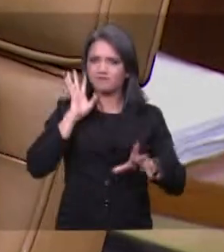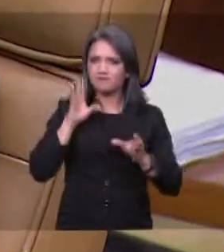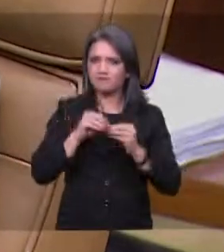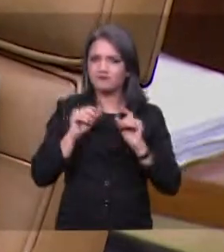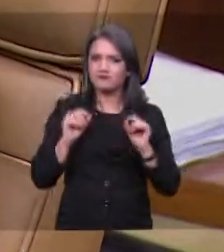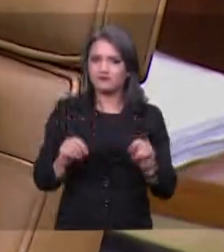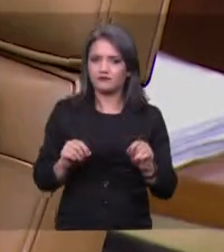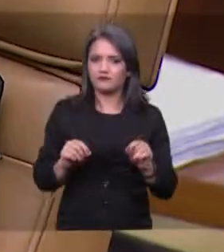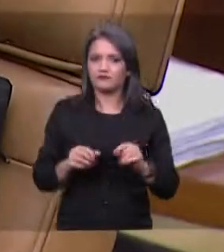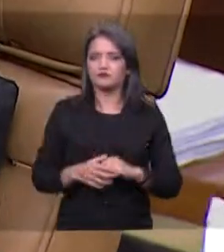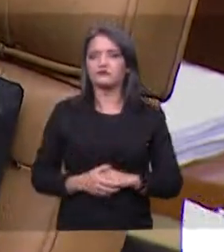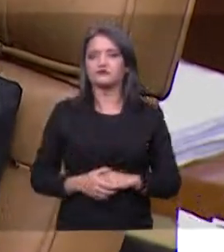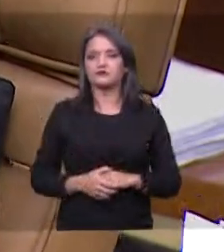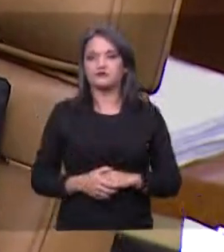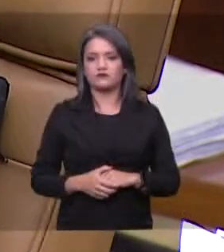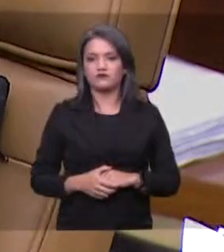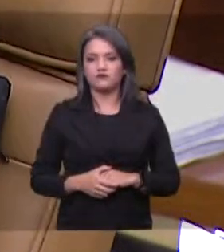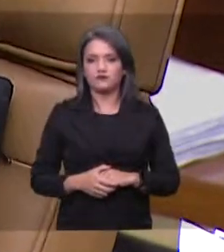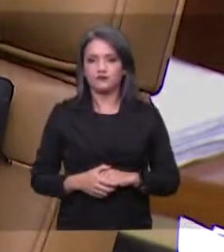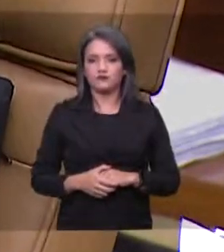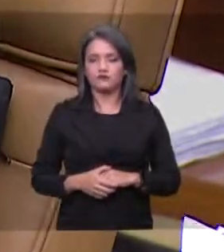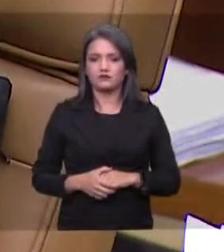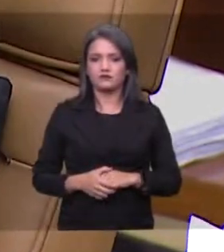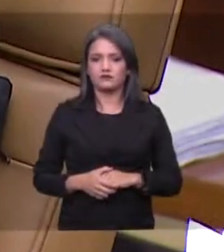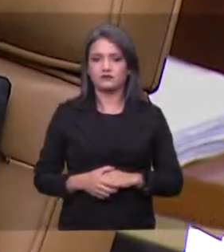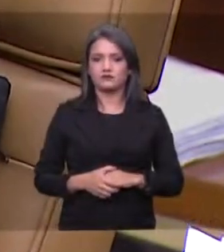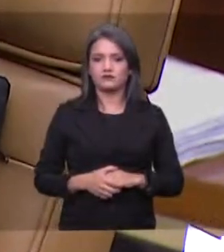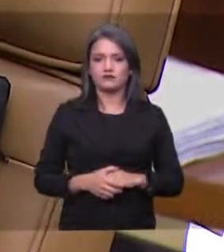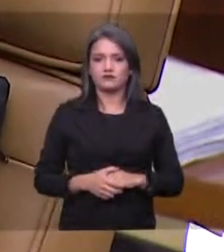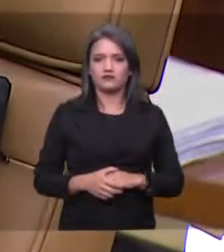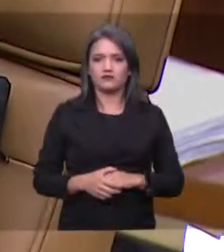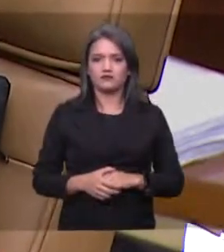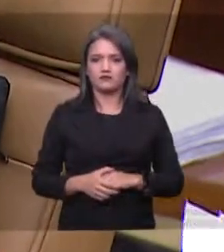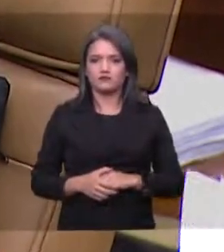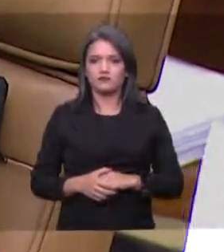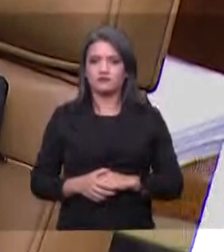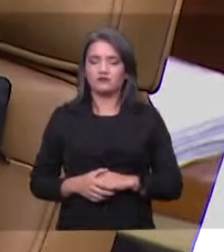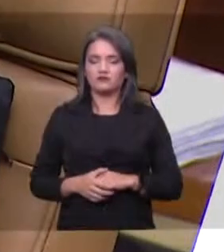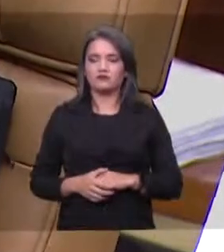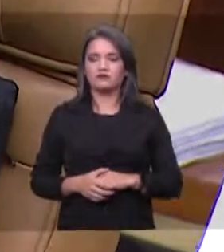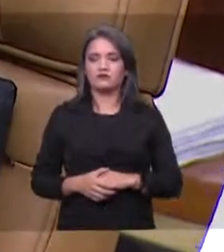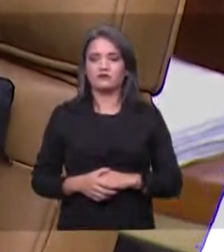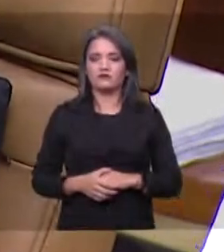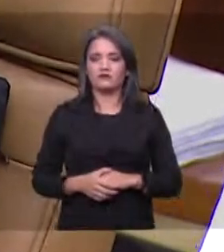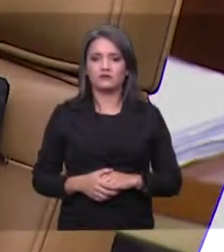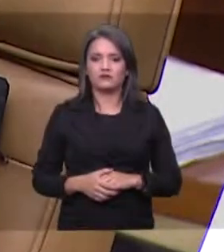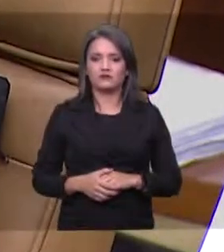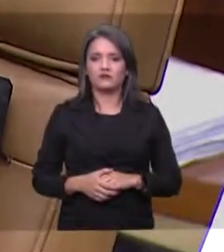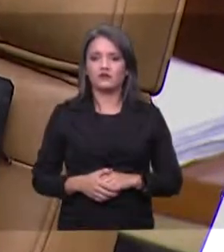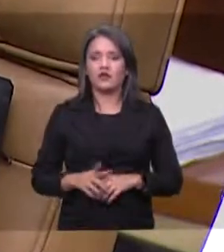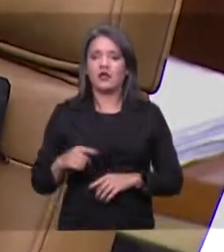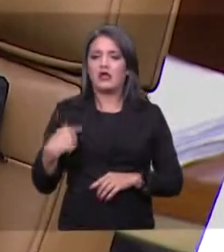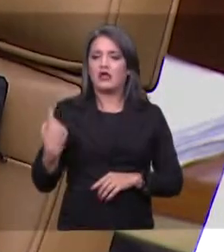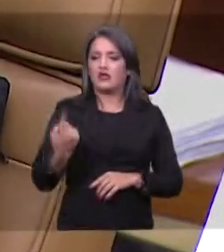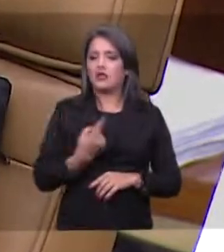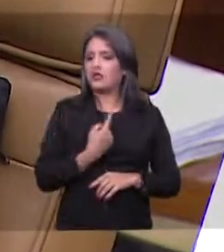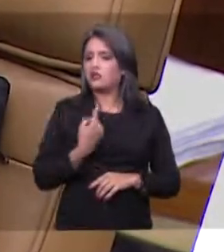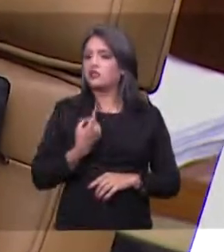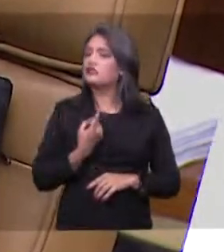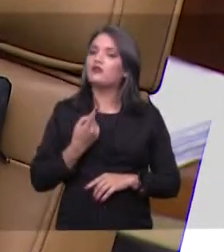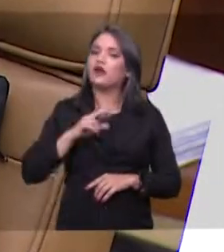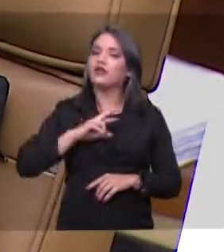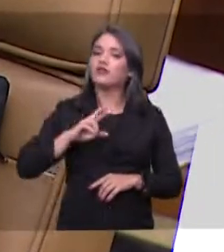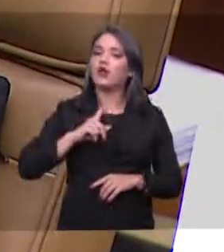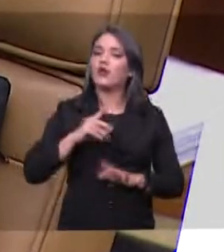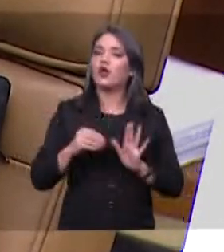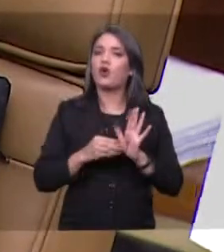estaria interditada a nossa jurisdição no sentido de criar outros crimes que não se sujeitam à